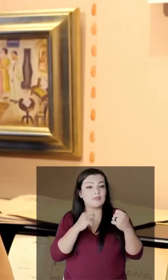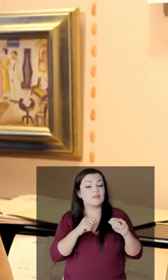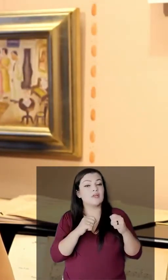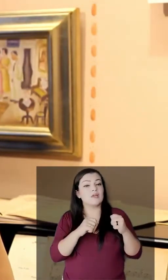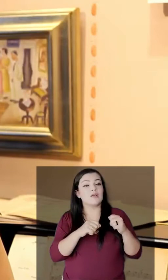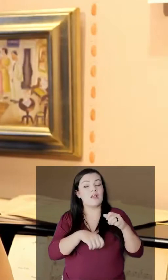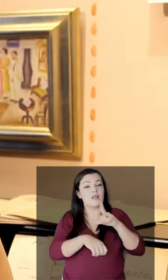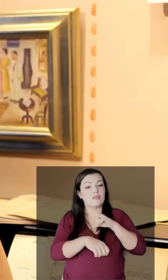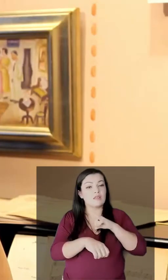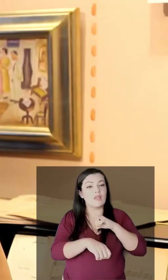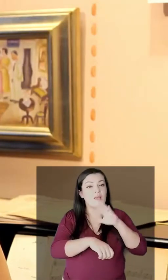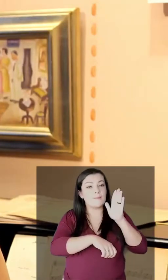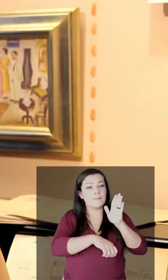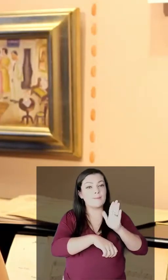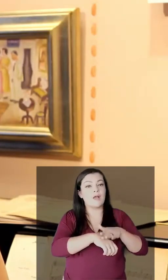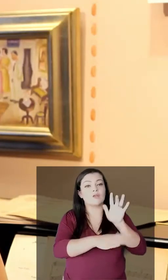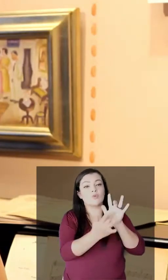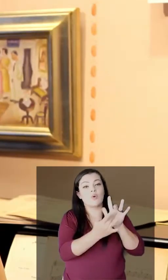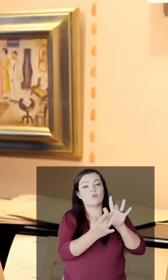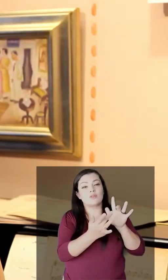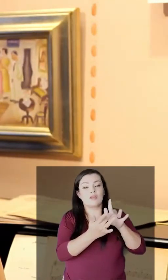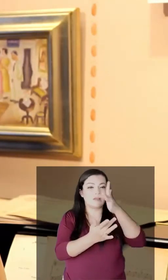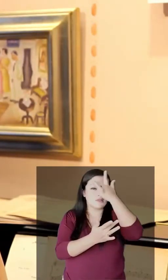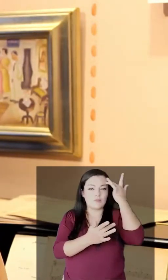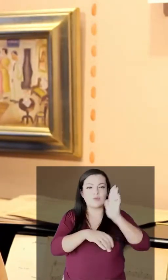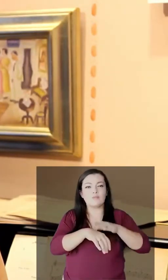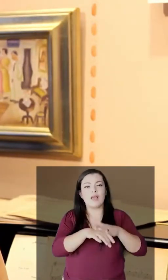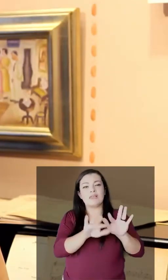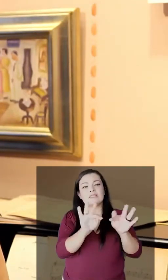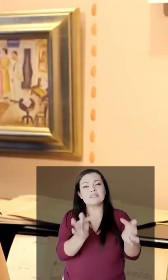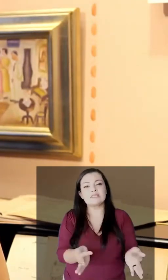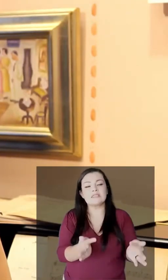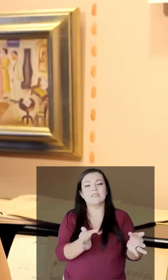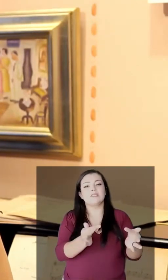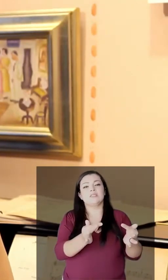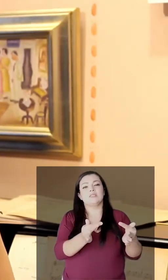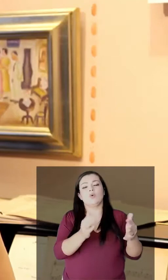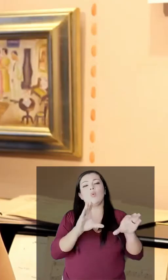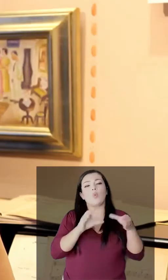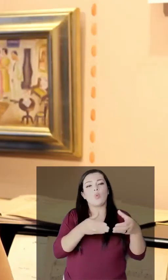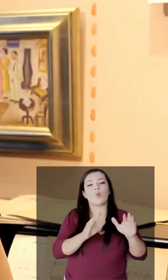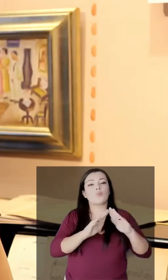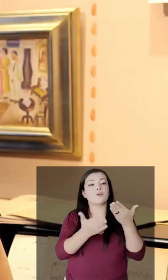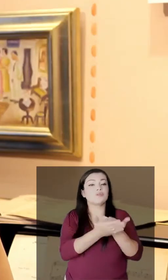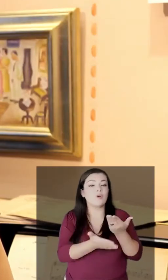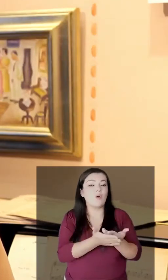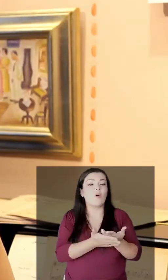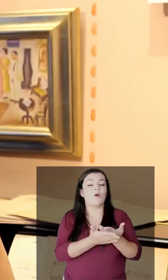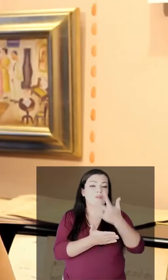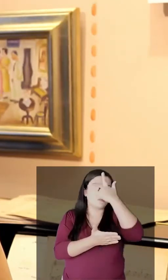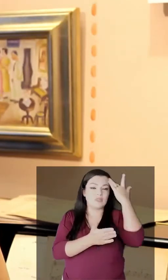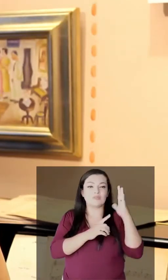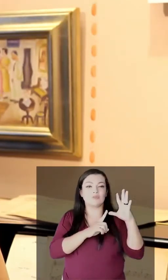públicos em vulnerabilidade social e também os públicos escolares que antes vinham presencialmente ao